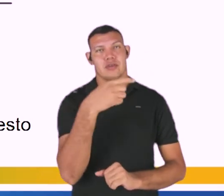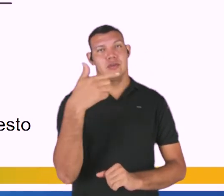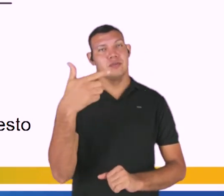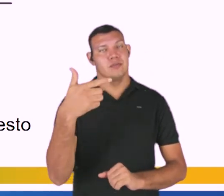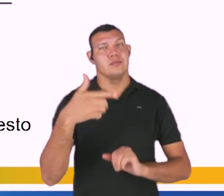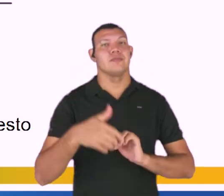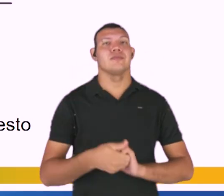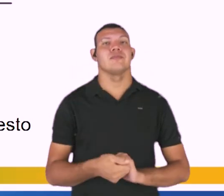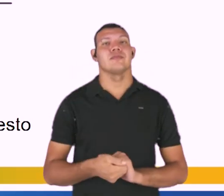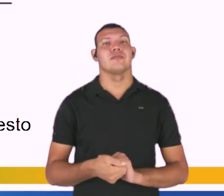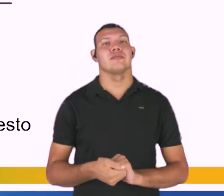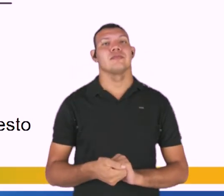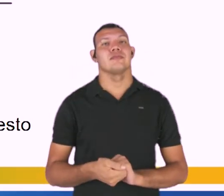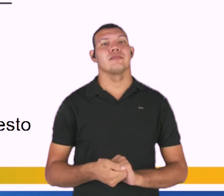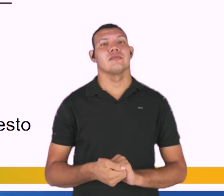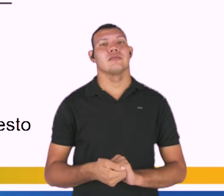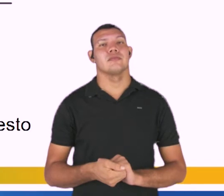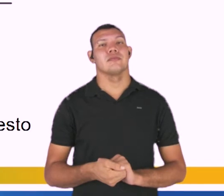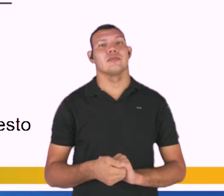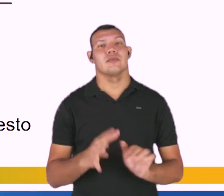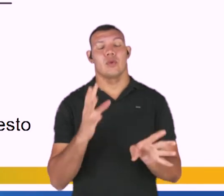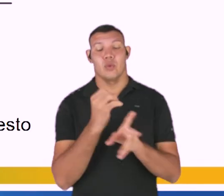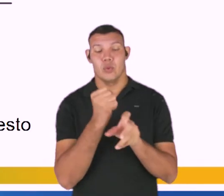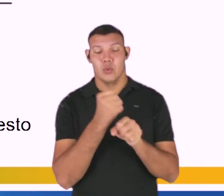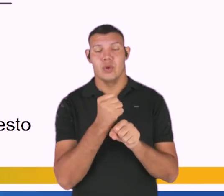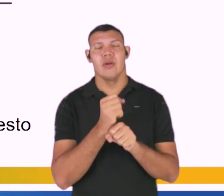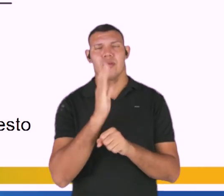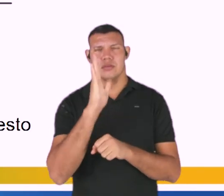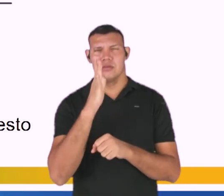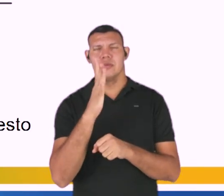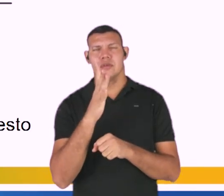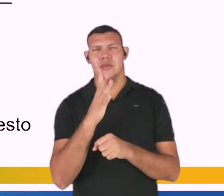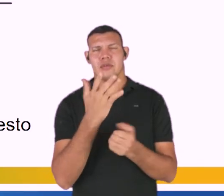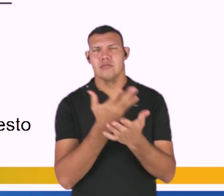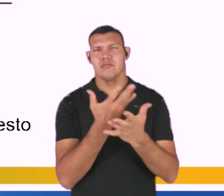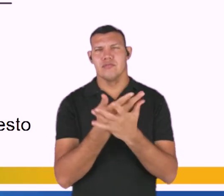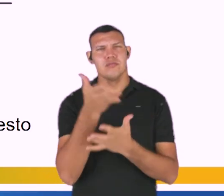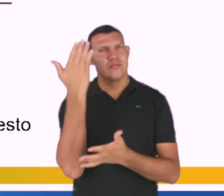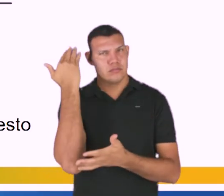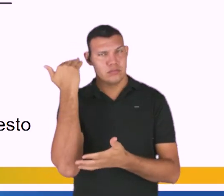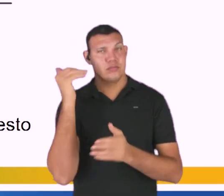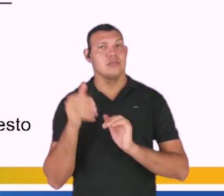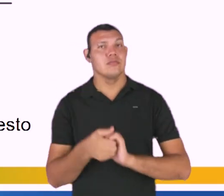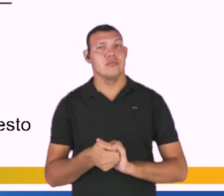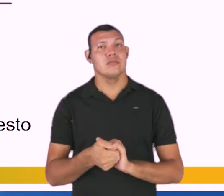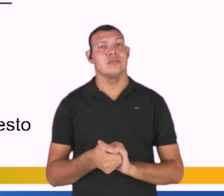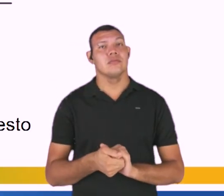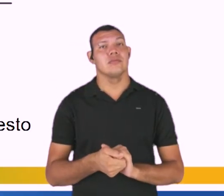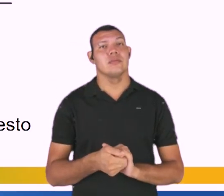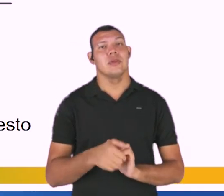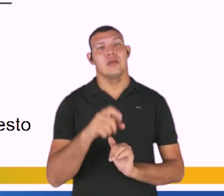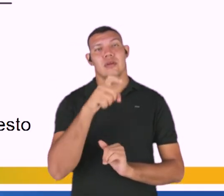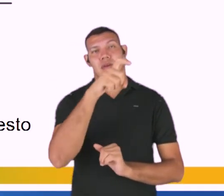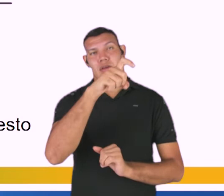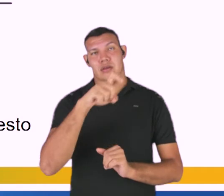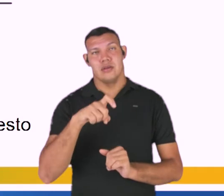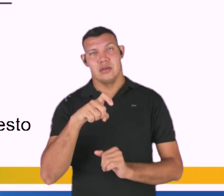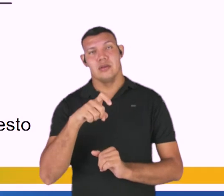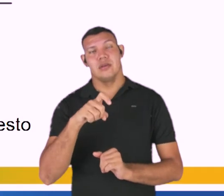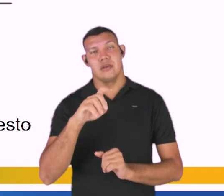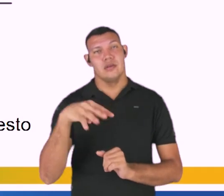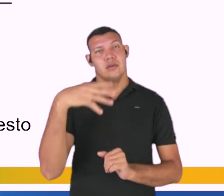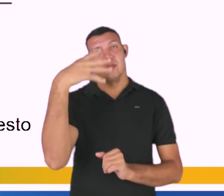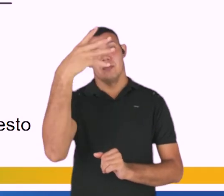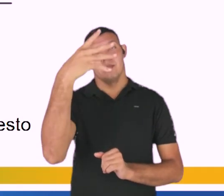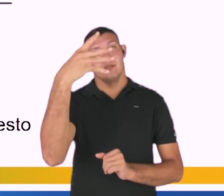que é o dividendo então é pelos cálculos que você já fez em aulas anteriores nós temos X elevado a